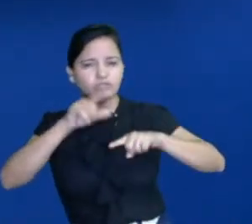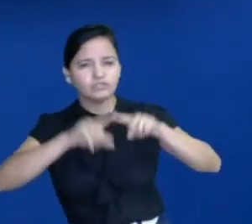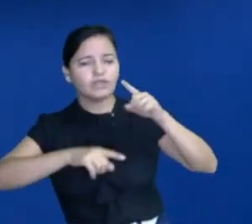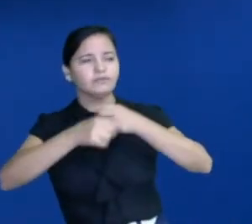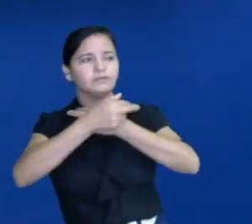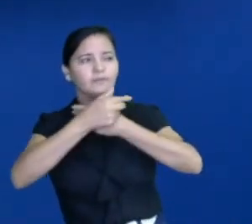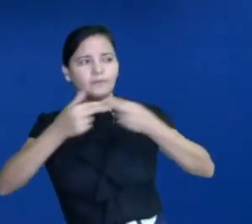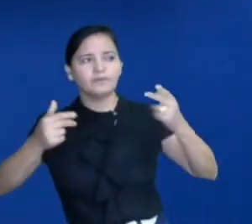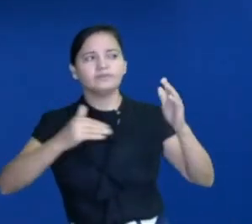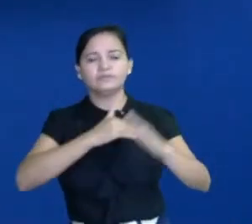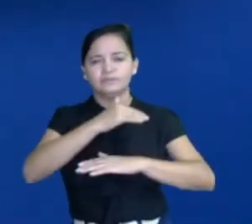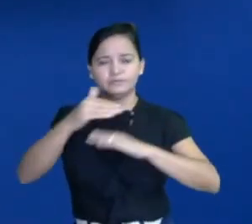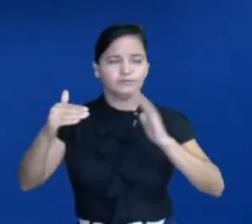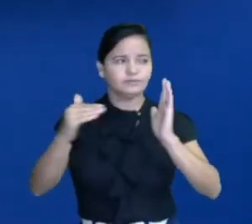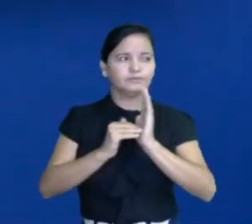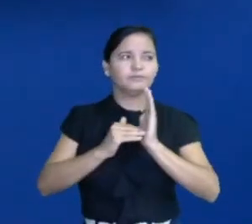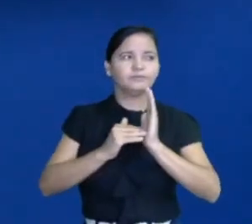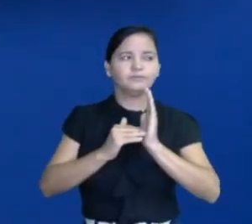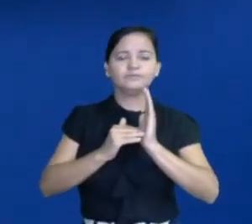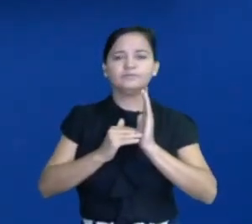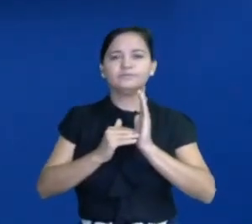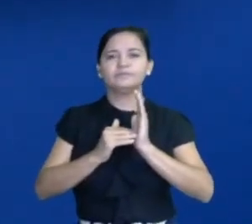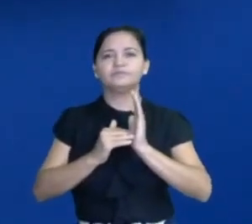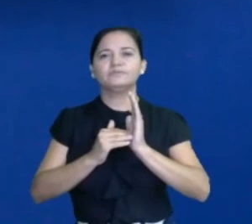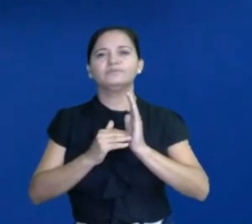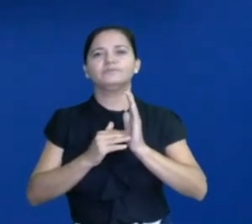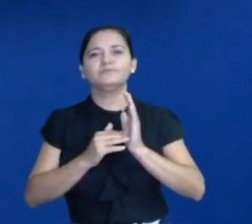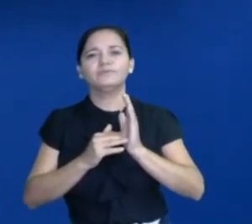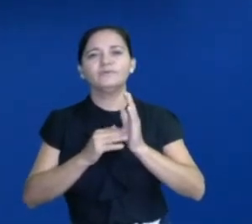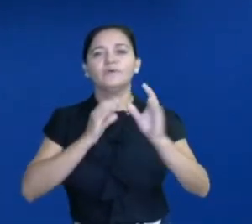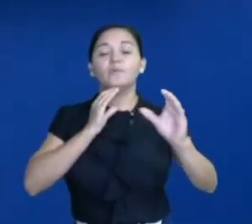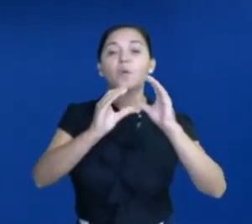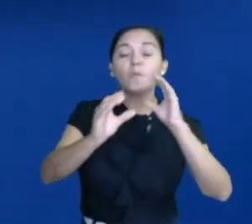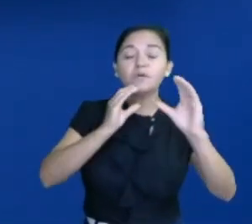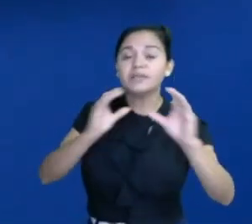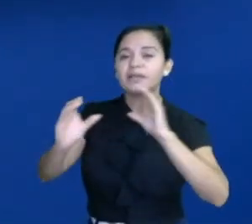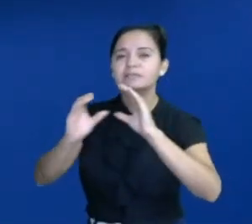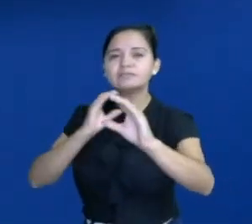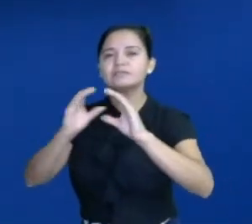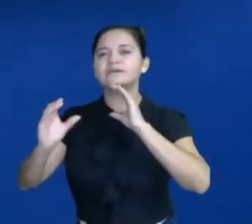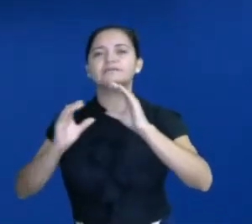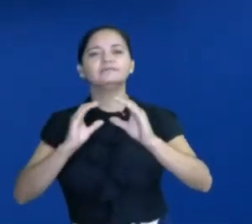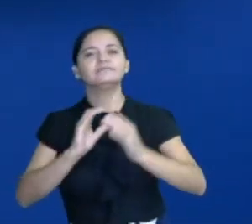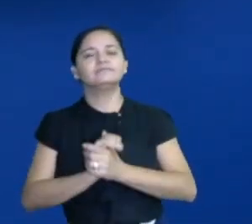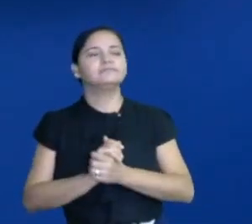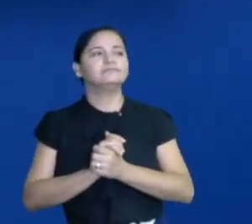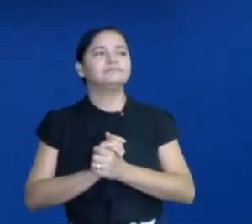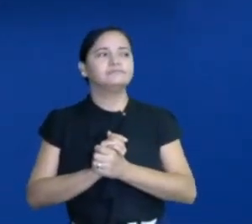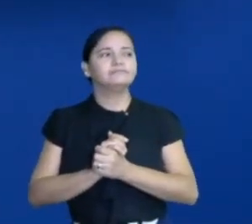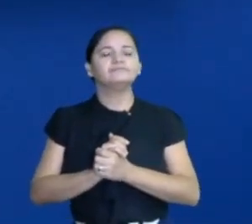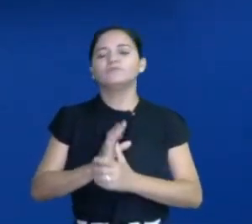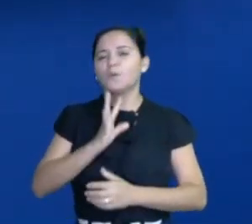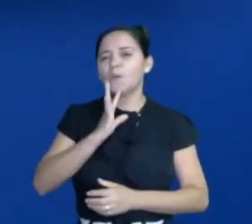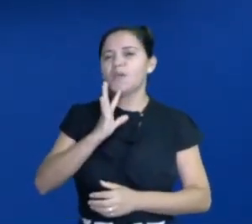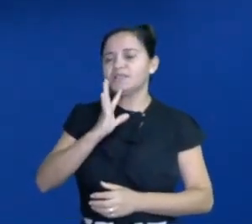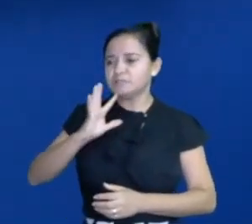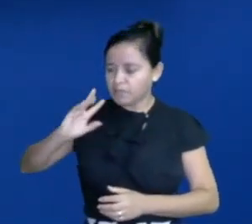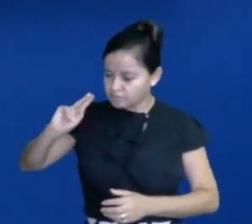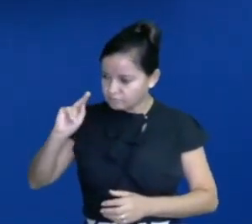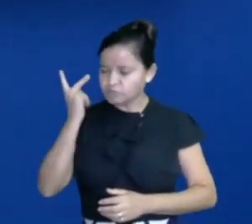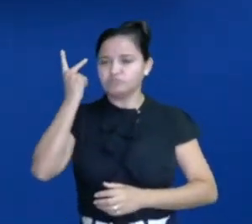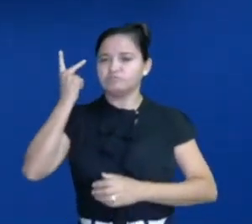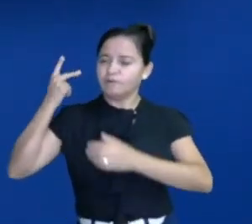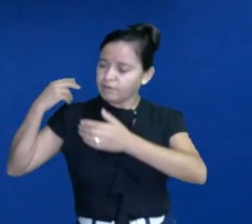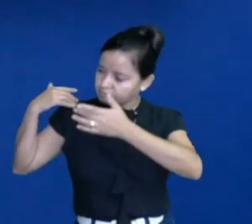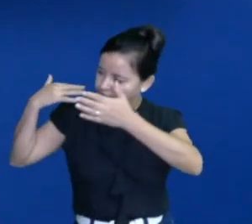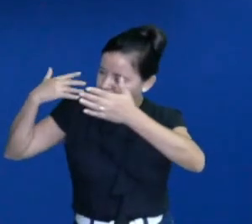objetos, tudo isso a partir a maneira como nos comunicamos, tudo isso a partir do conhecimento histórico,